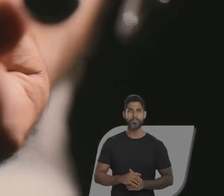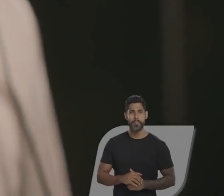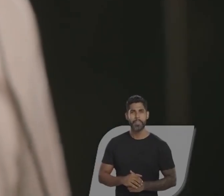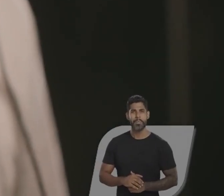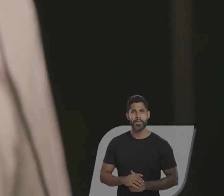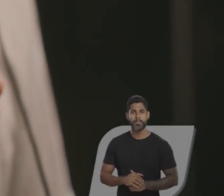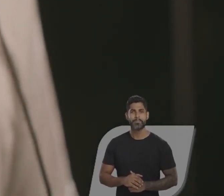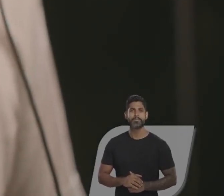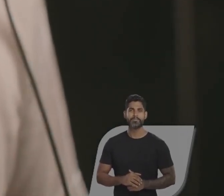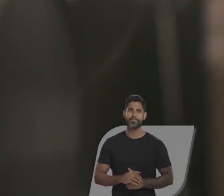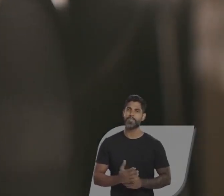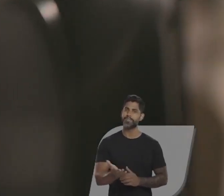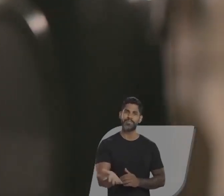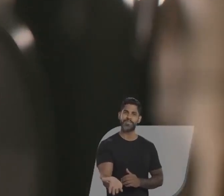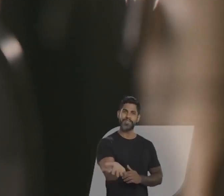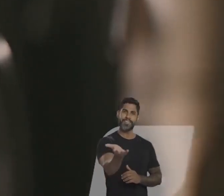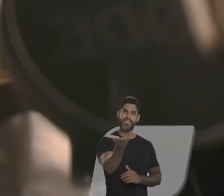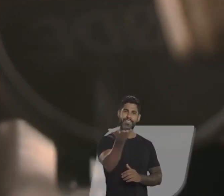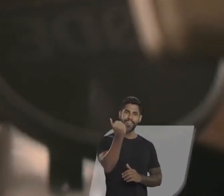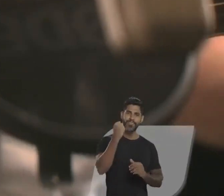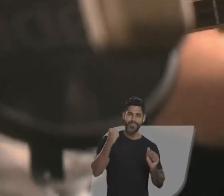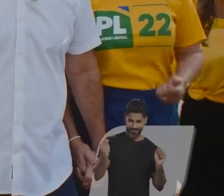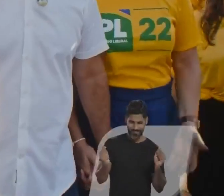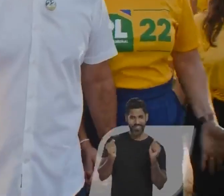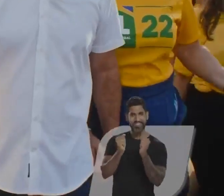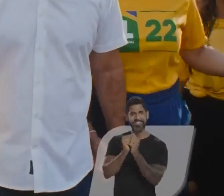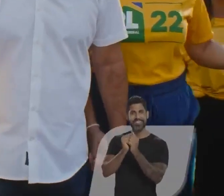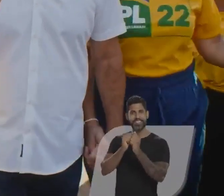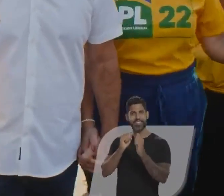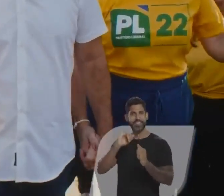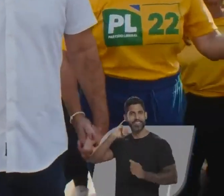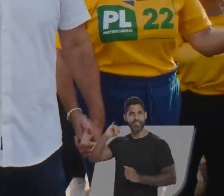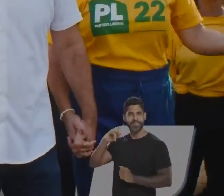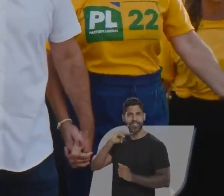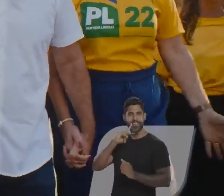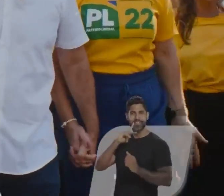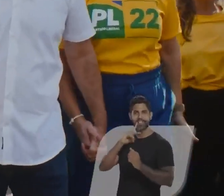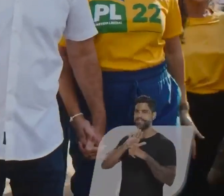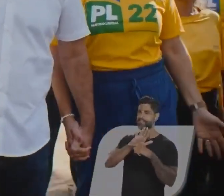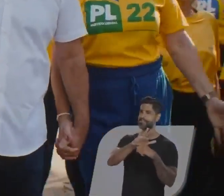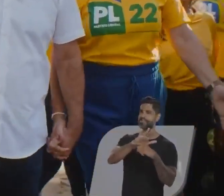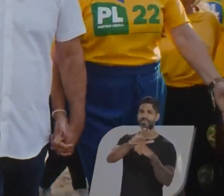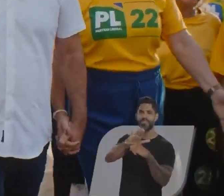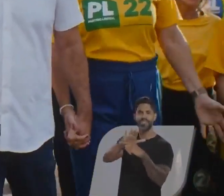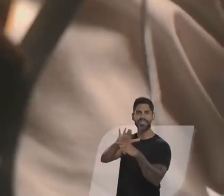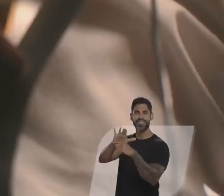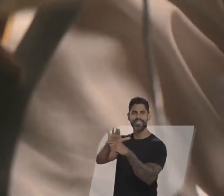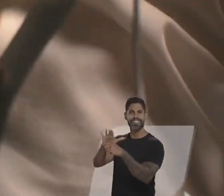Vamos nos juntar por João Pessoa.